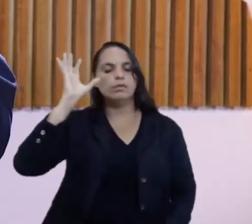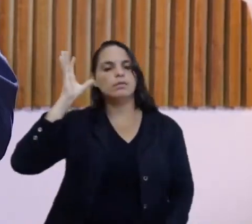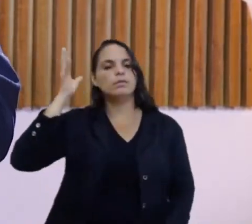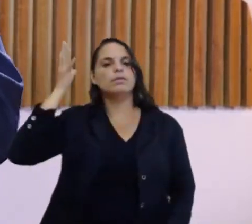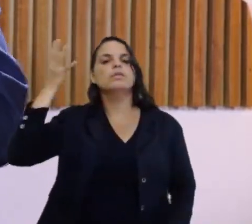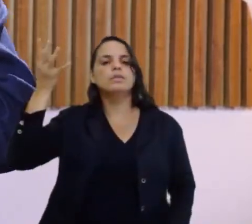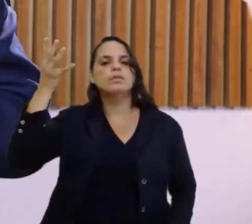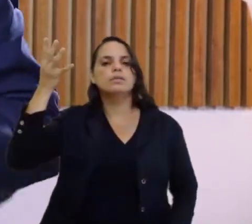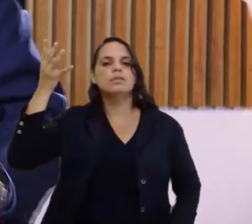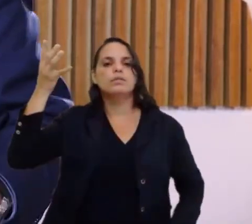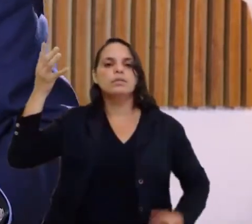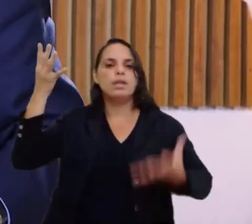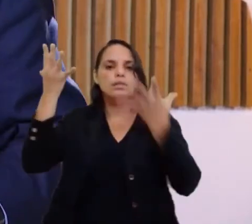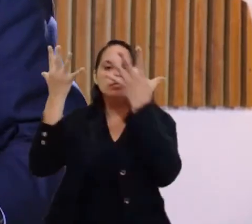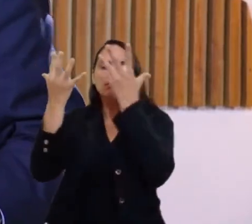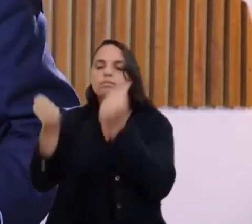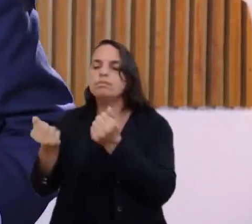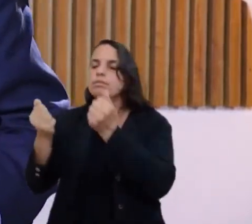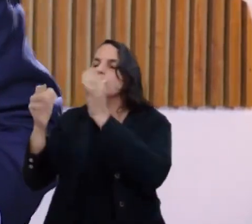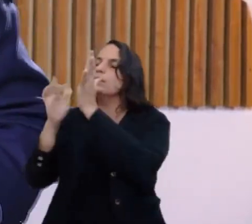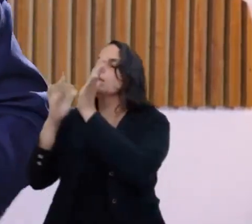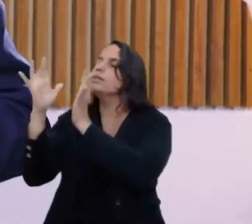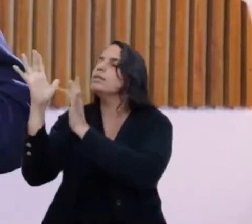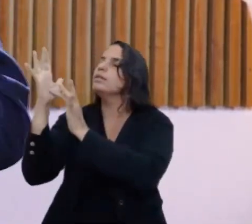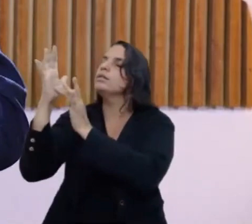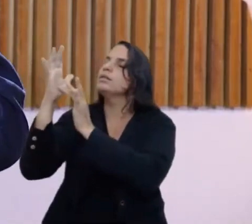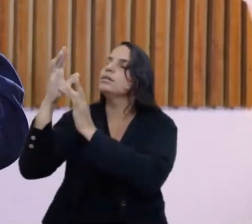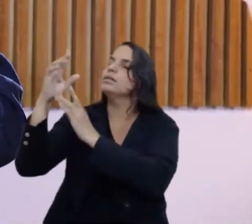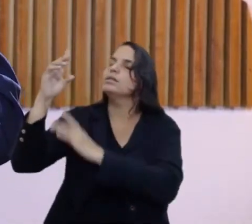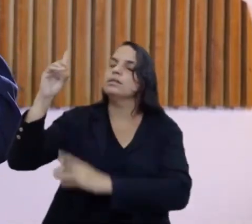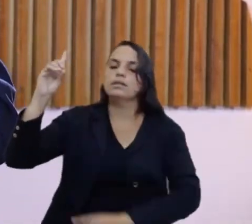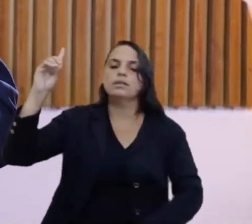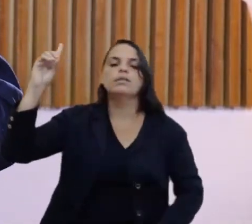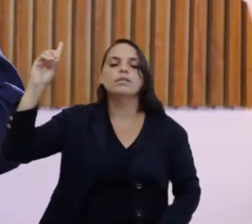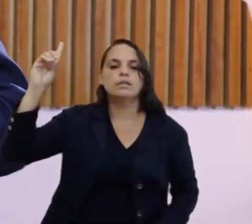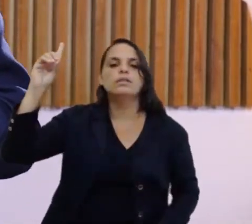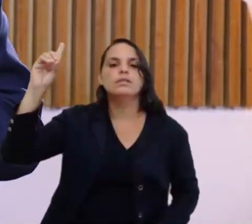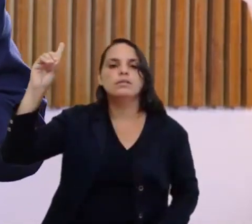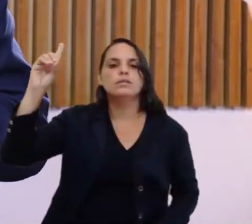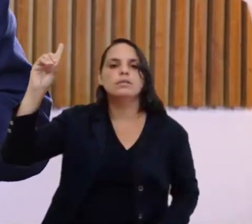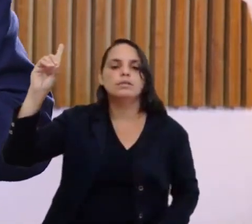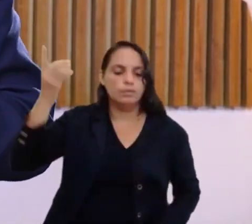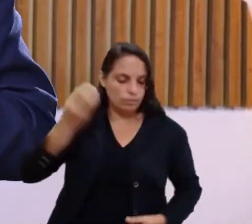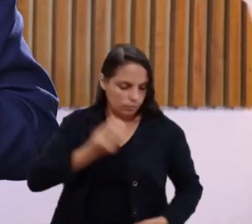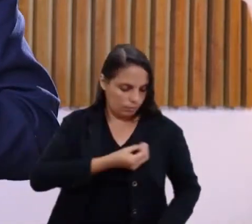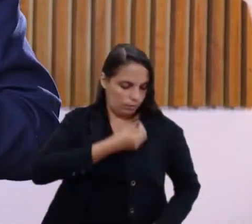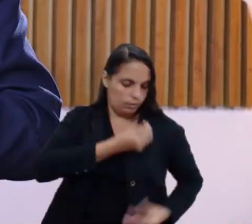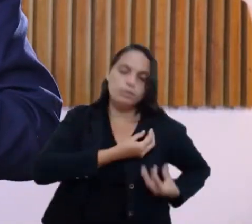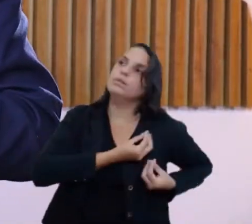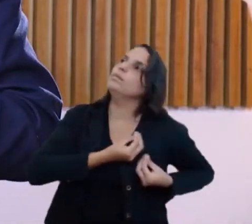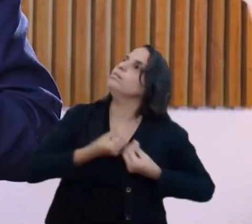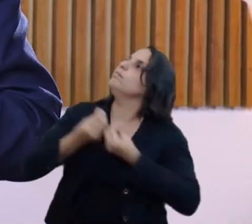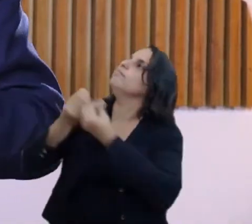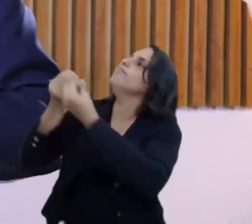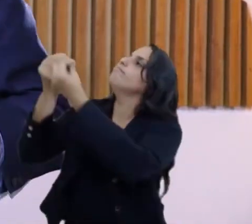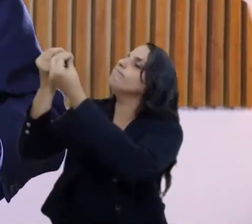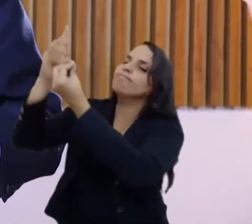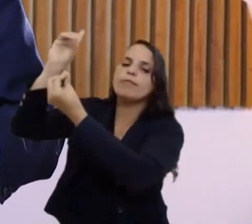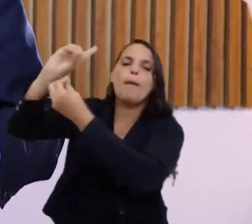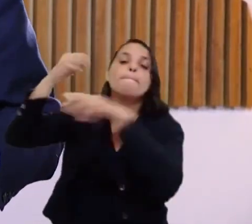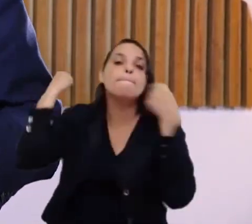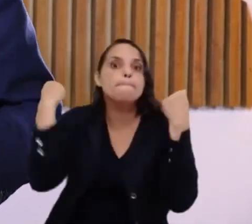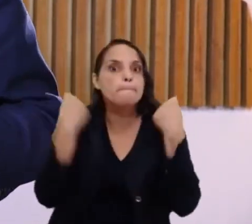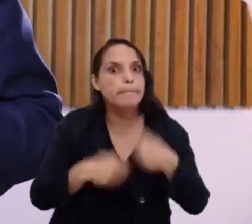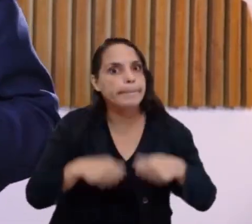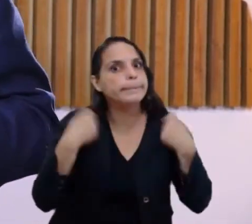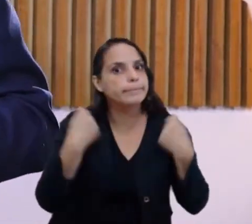lado. Então, nós precisamos entregar-nos a Deus para que Ele faça uma obra. É